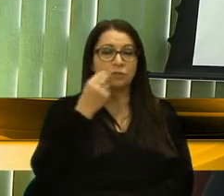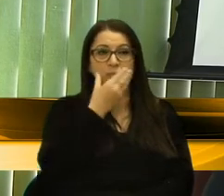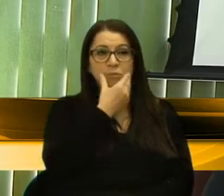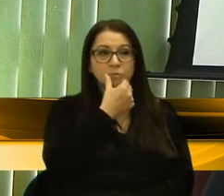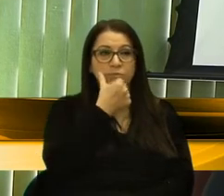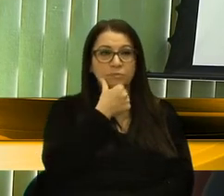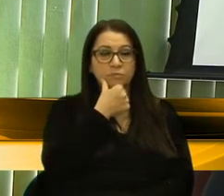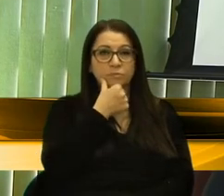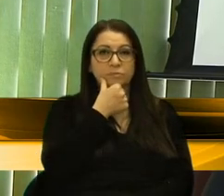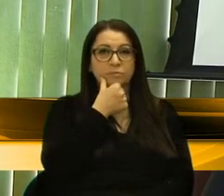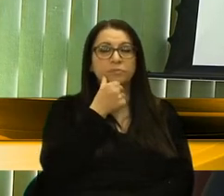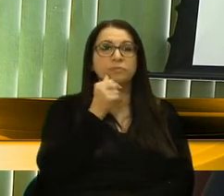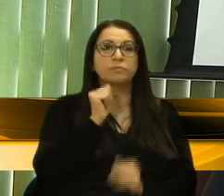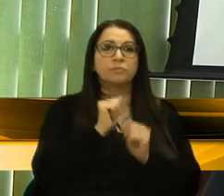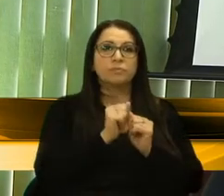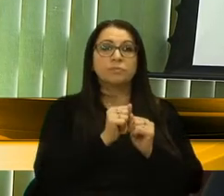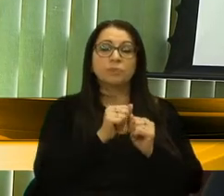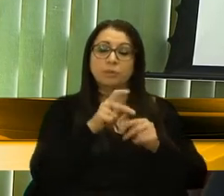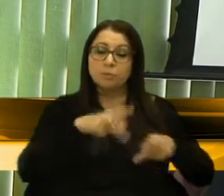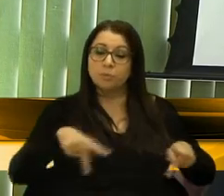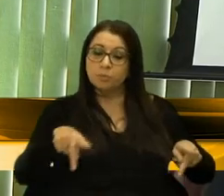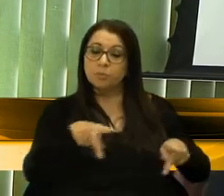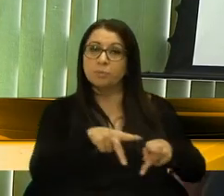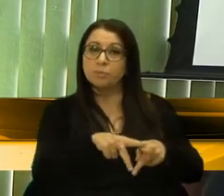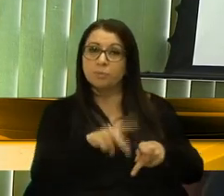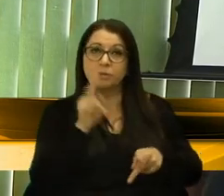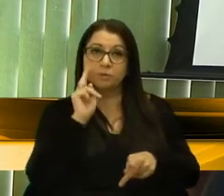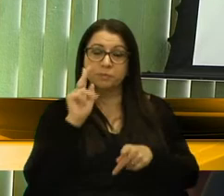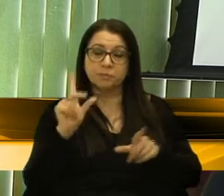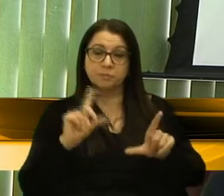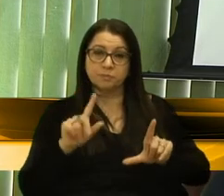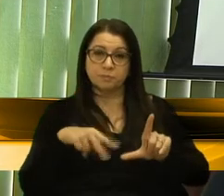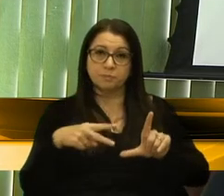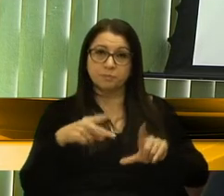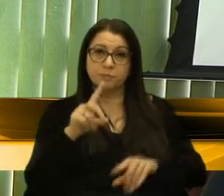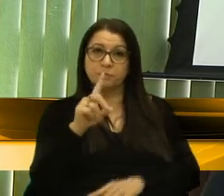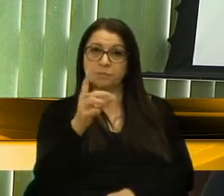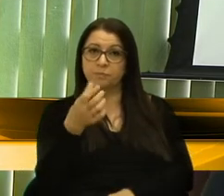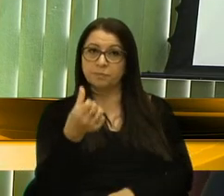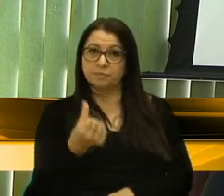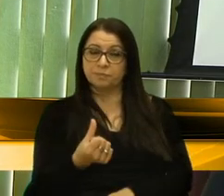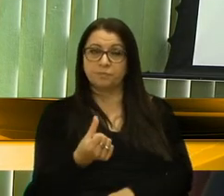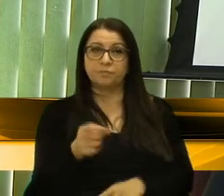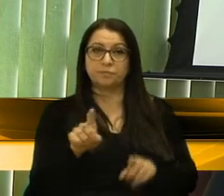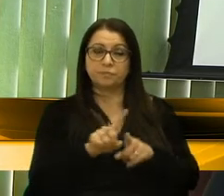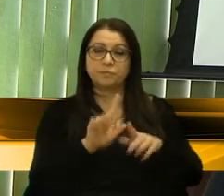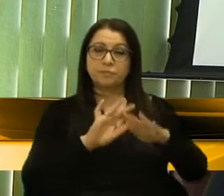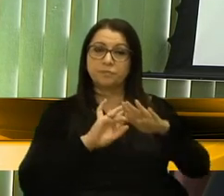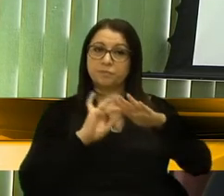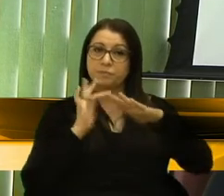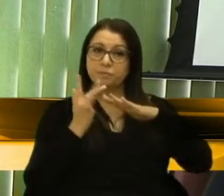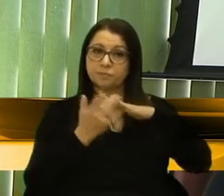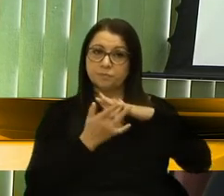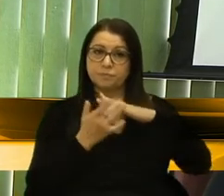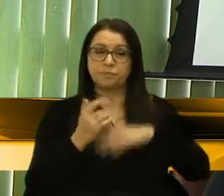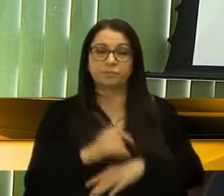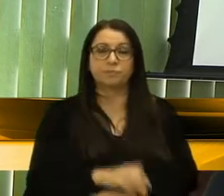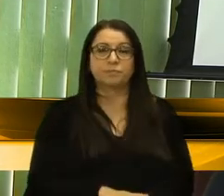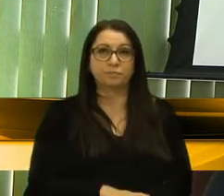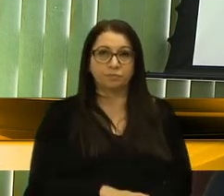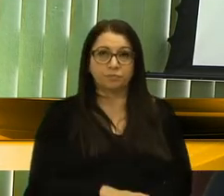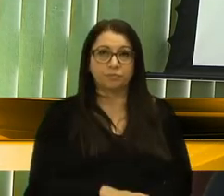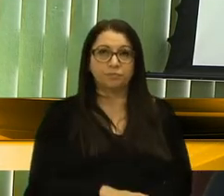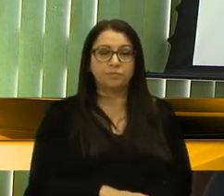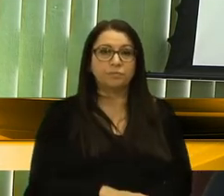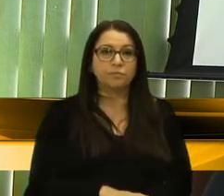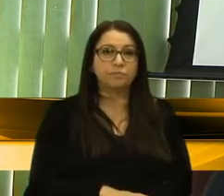senhores vereadores, público que nos assiste pela TV Câmara, canal 16 e pelas redes sociais.